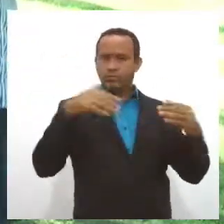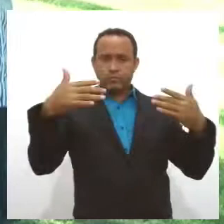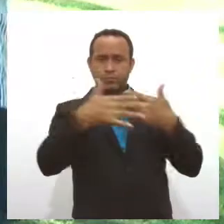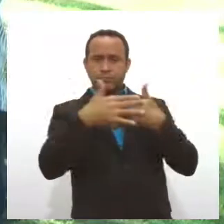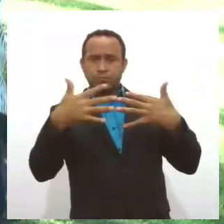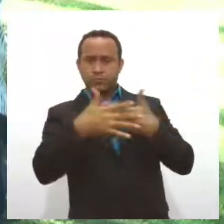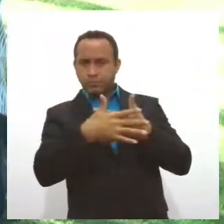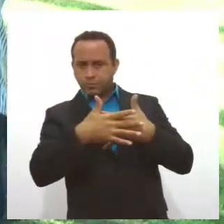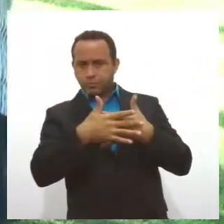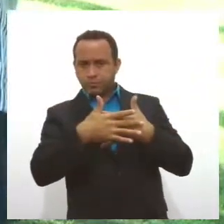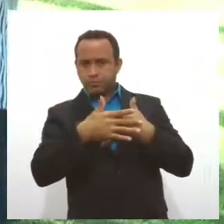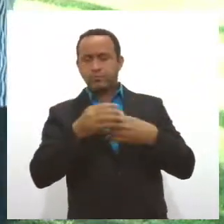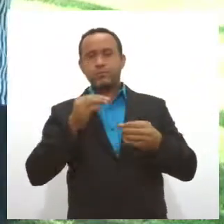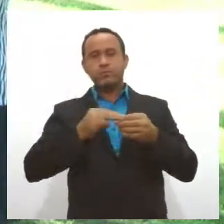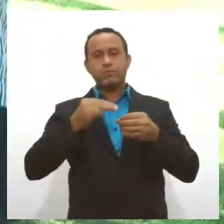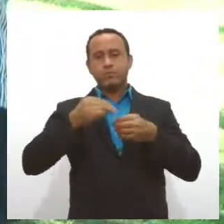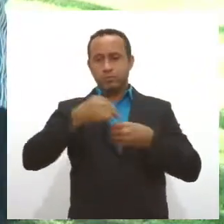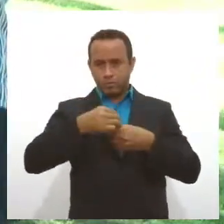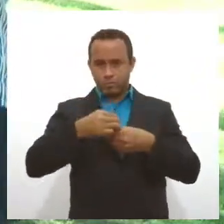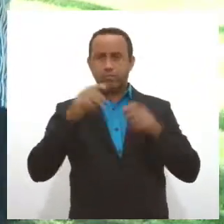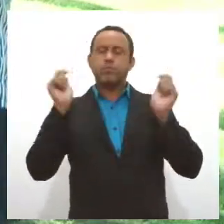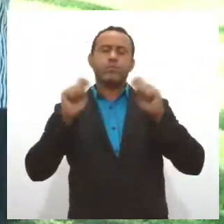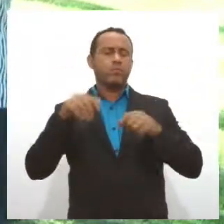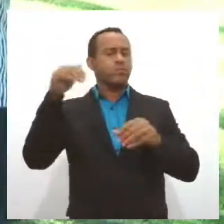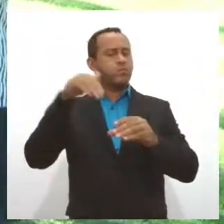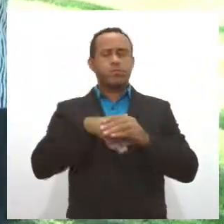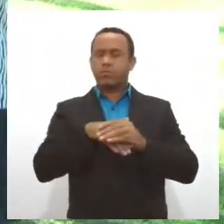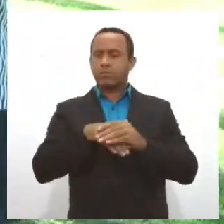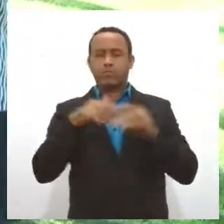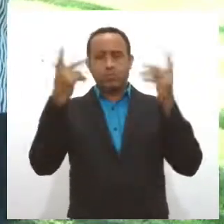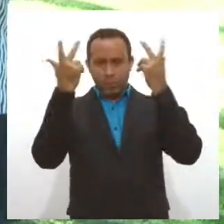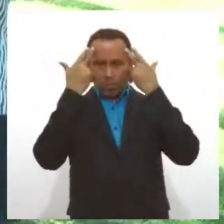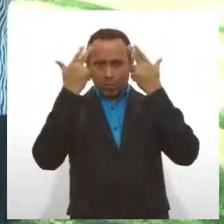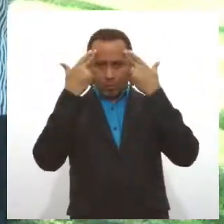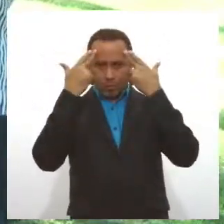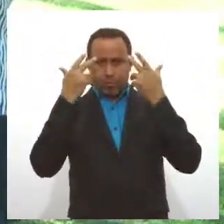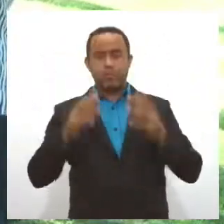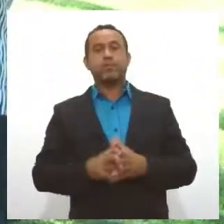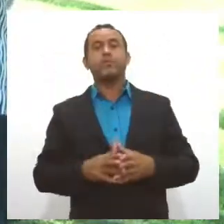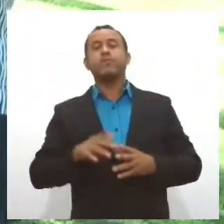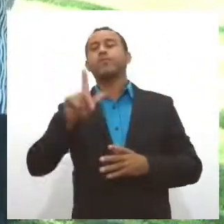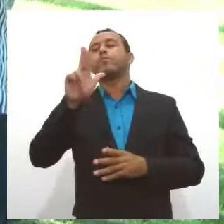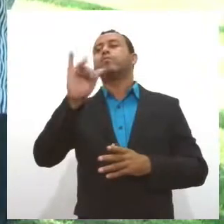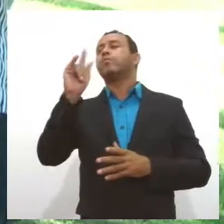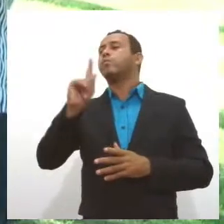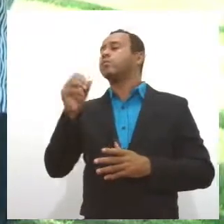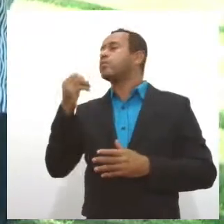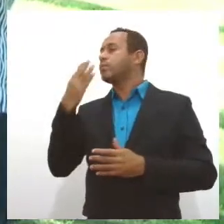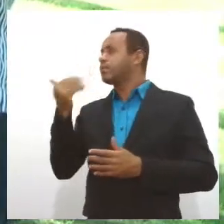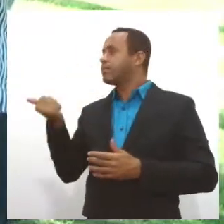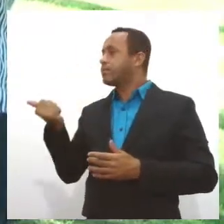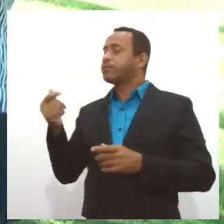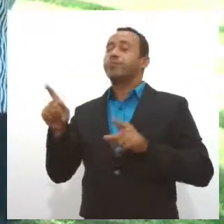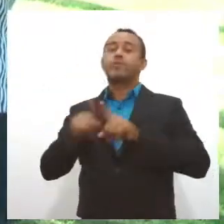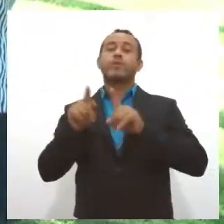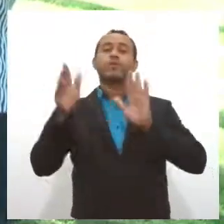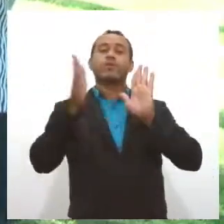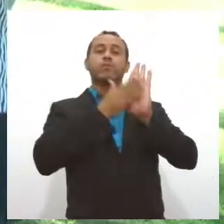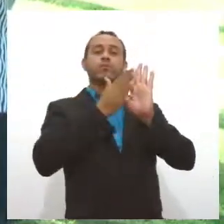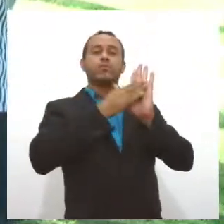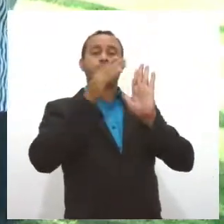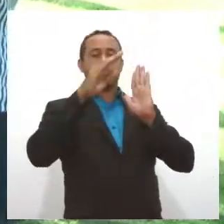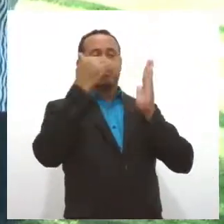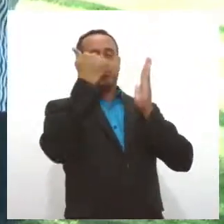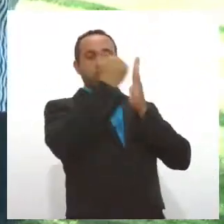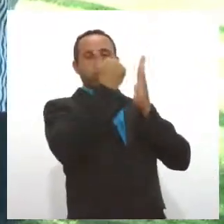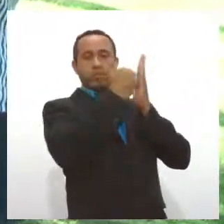respectivos municípios, e aí possam votar nos seus candidatos. Luiz Alberto, me parece também que tem uma programação para